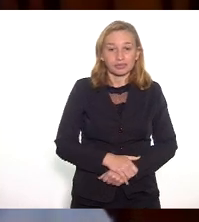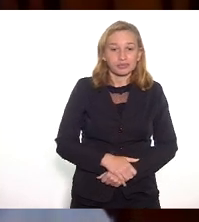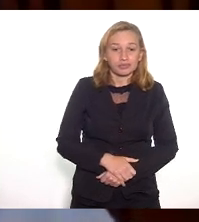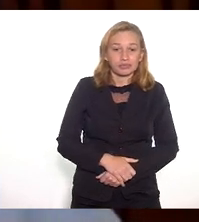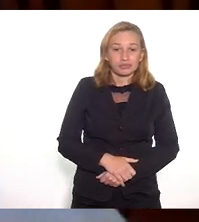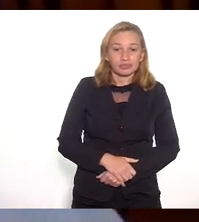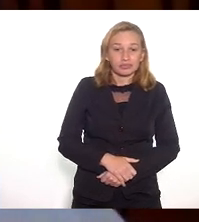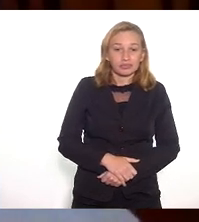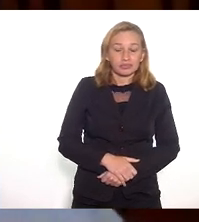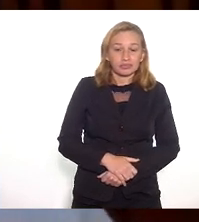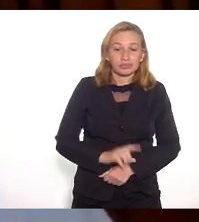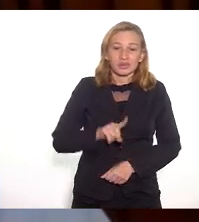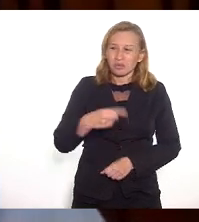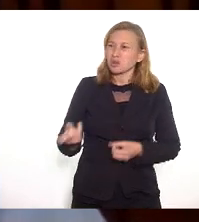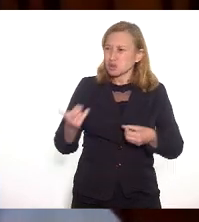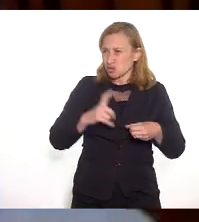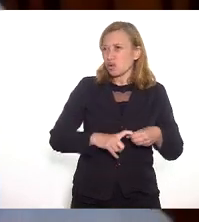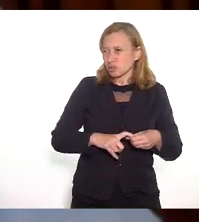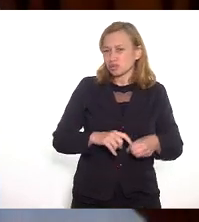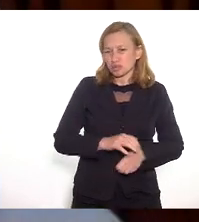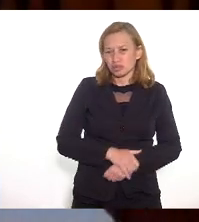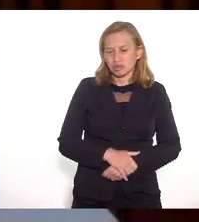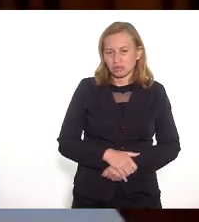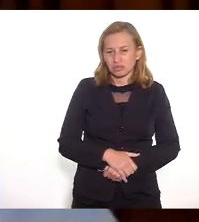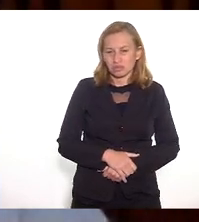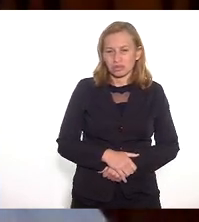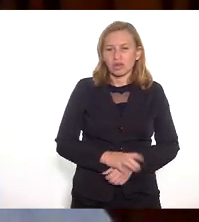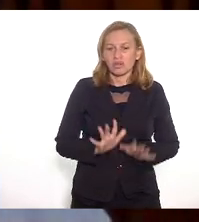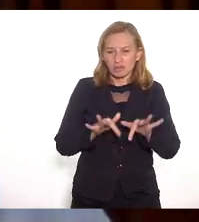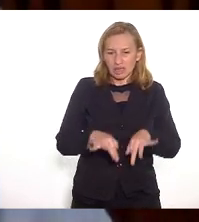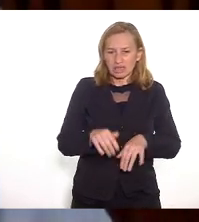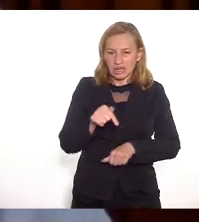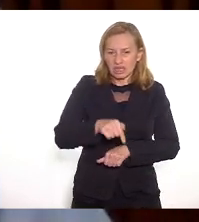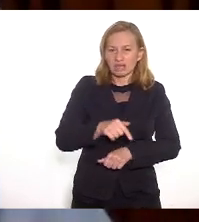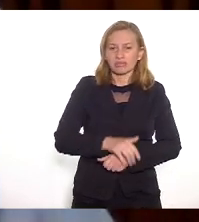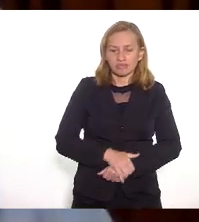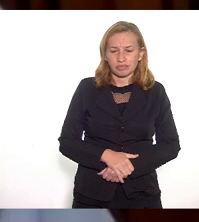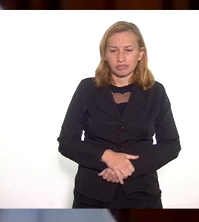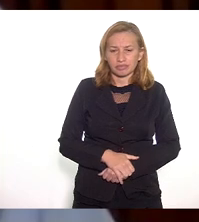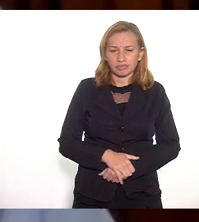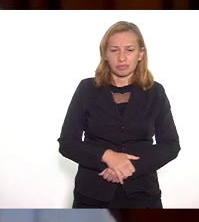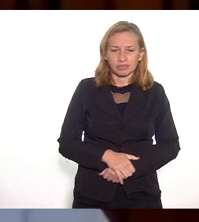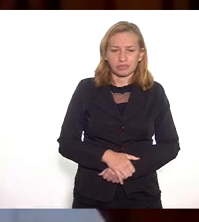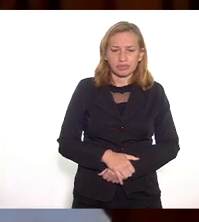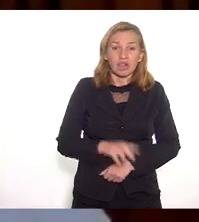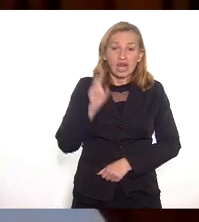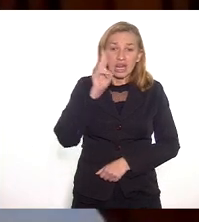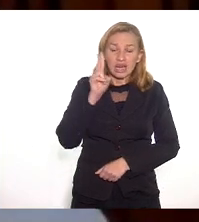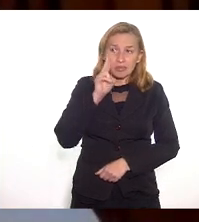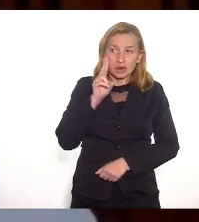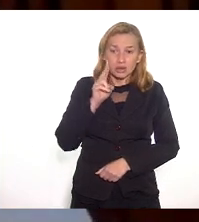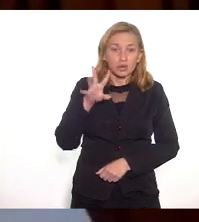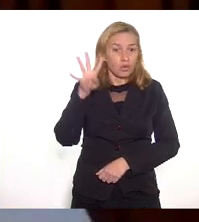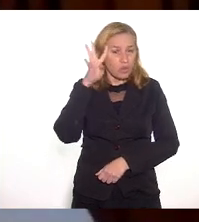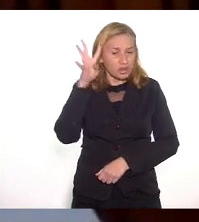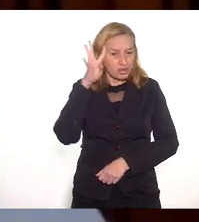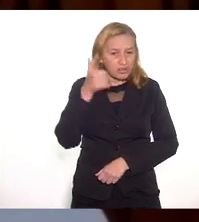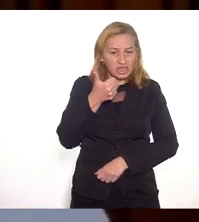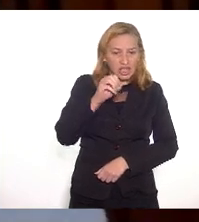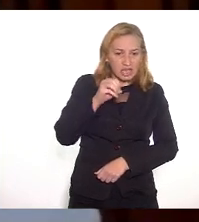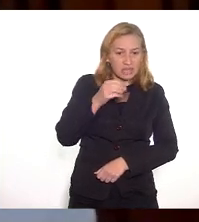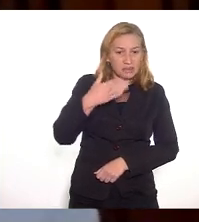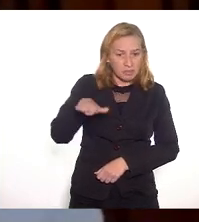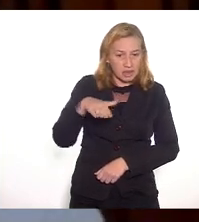Tá bom. Vamos encerrar, depois eu volto com... Vamos encerrar, então, aqui. Lembrando, quarta-feira que vem, às 10h30 da